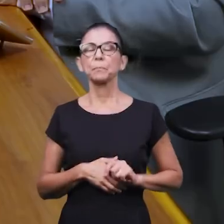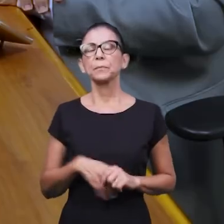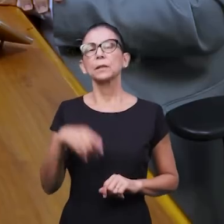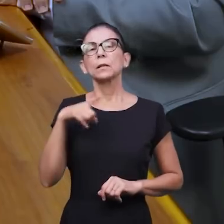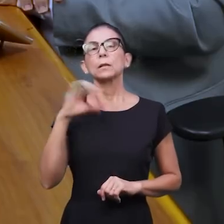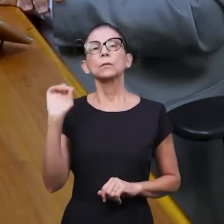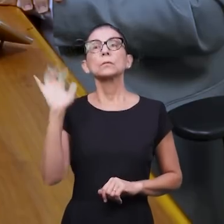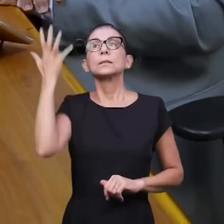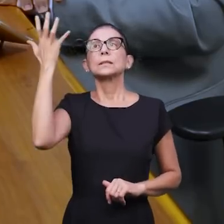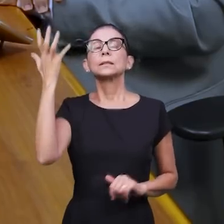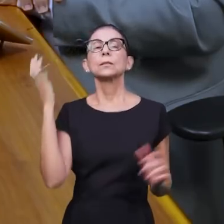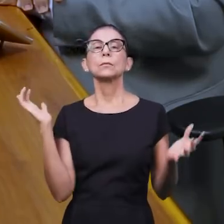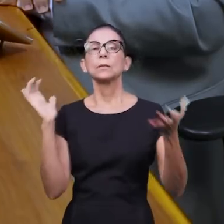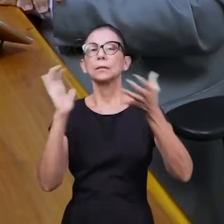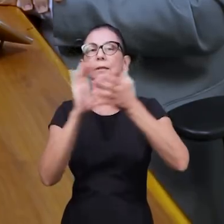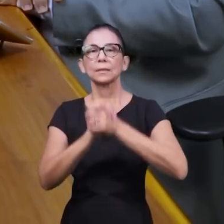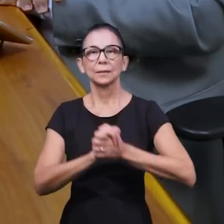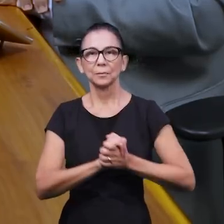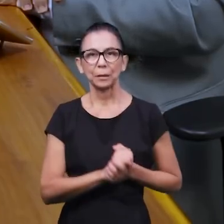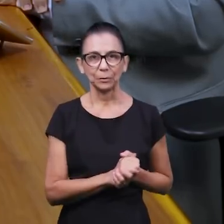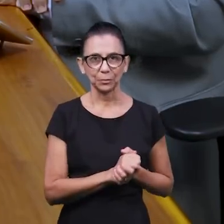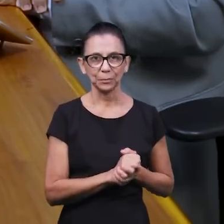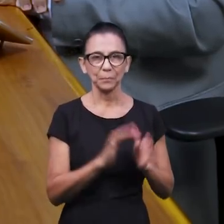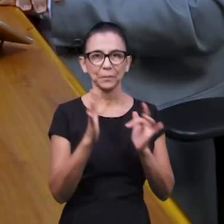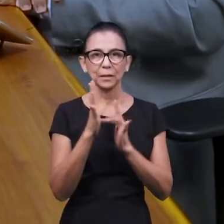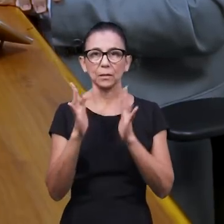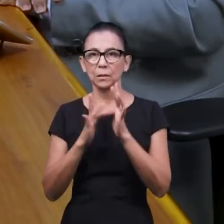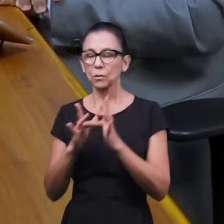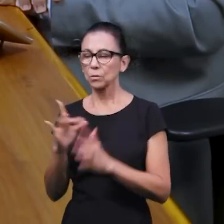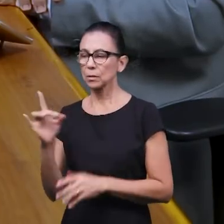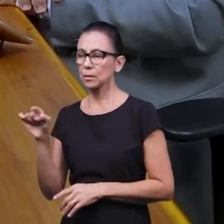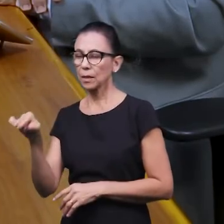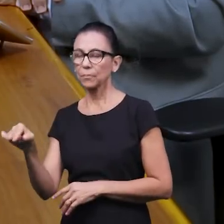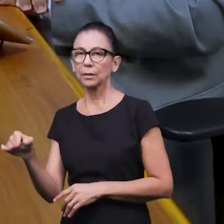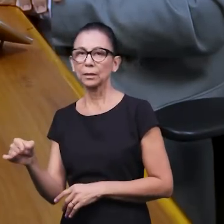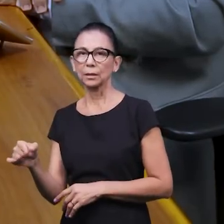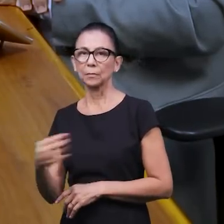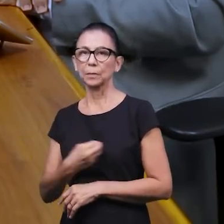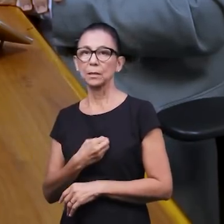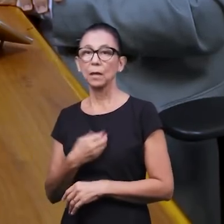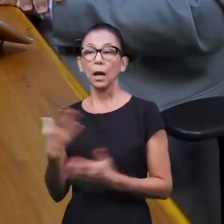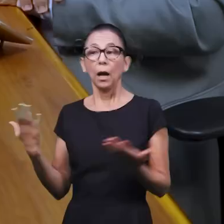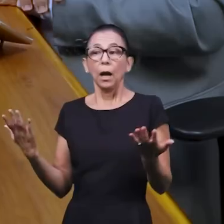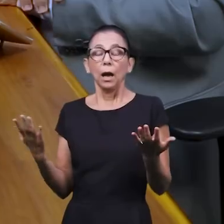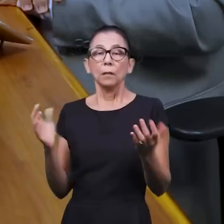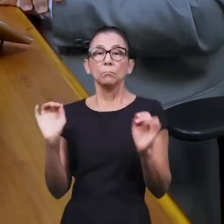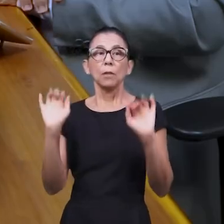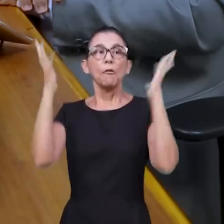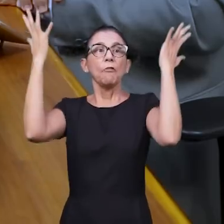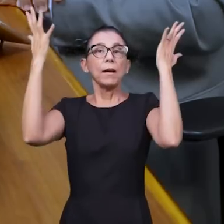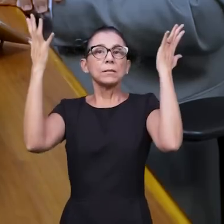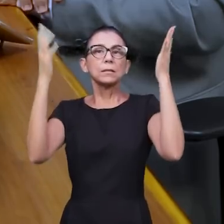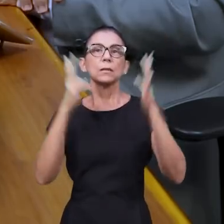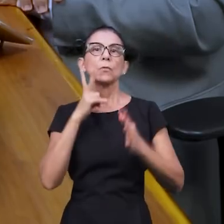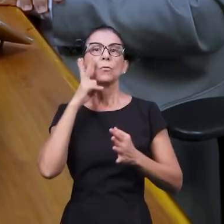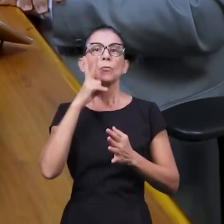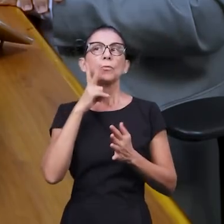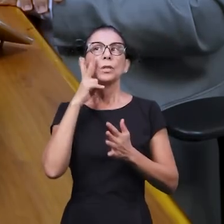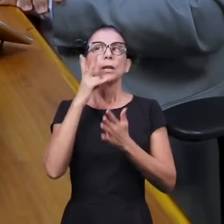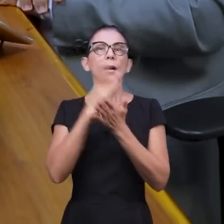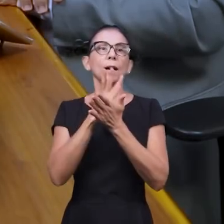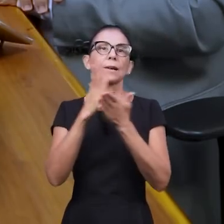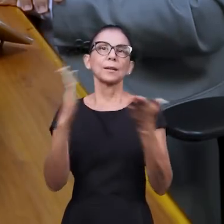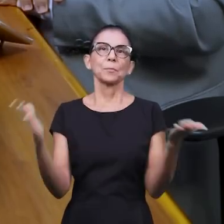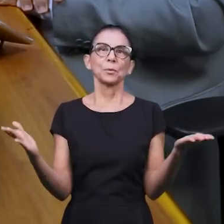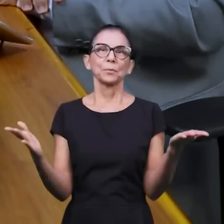Jesus estava presente no casamento. E chegou um momento que acabou o vinho, só tinha água. Às vezes os casamentos começam assim com